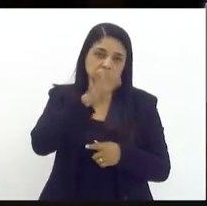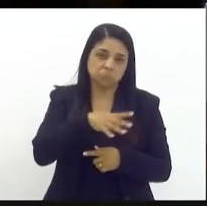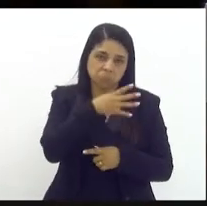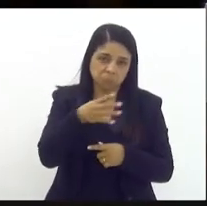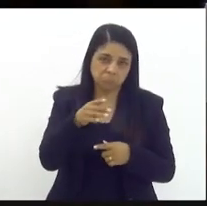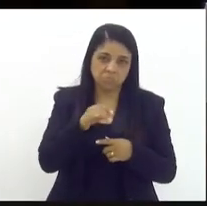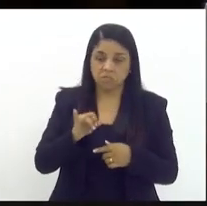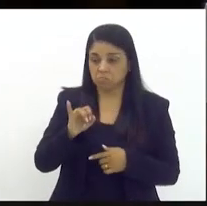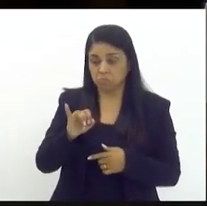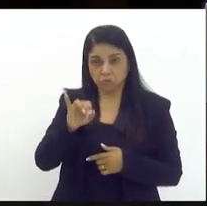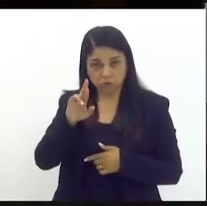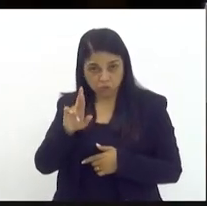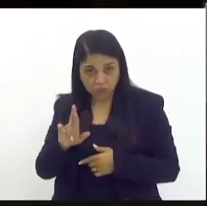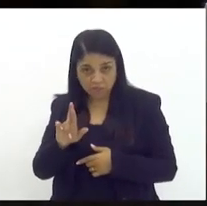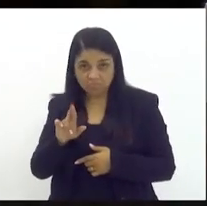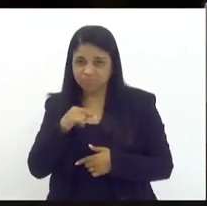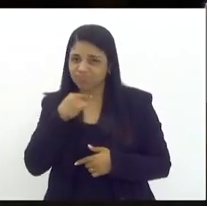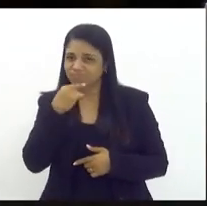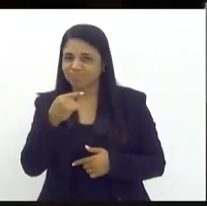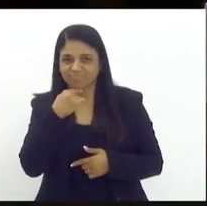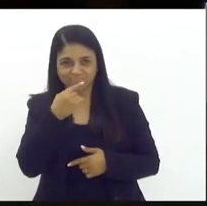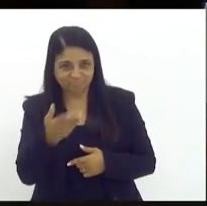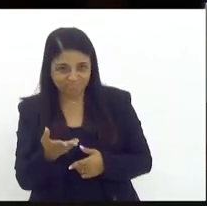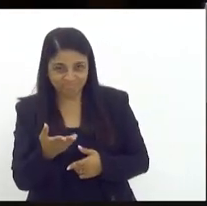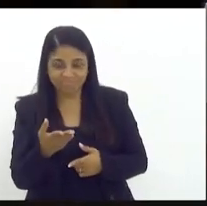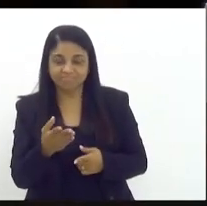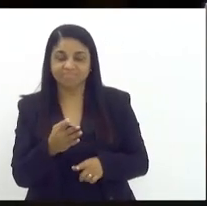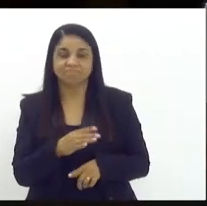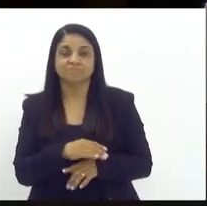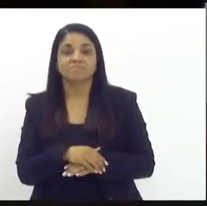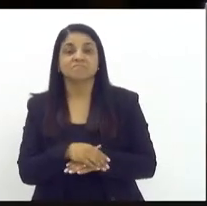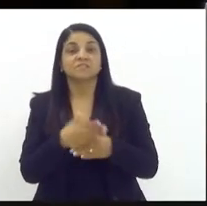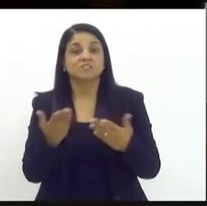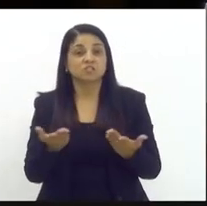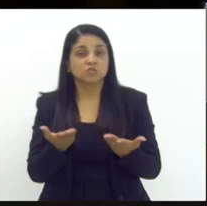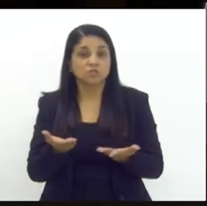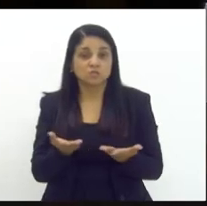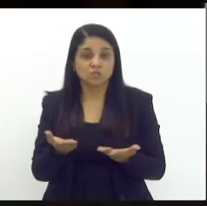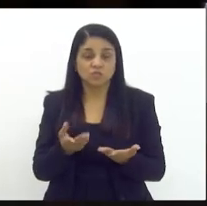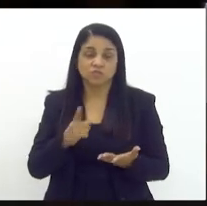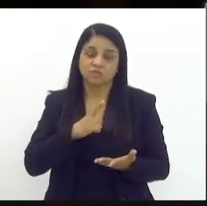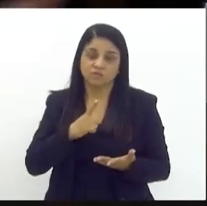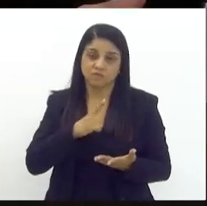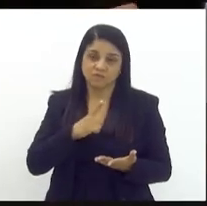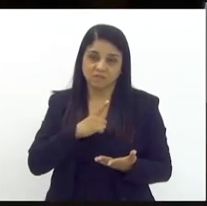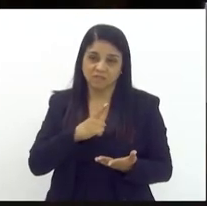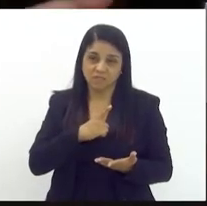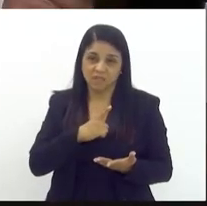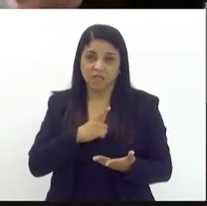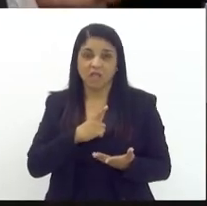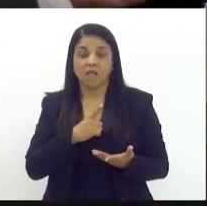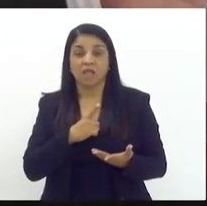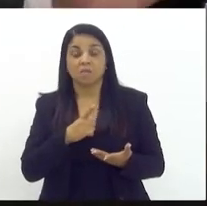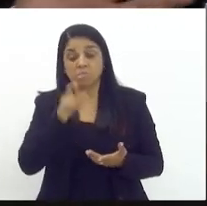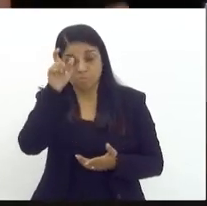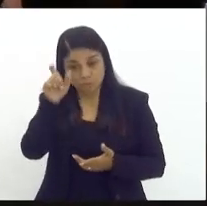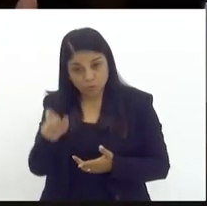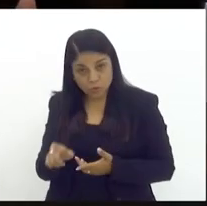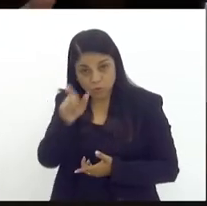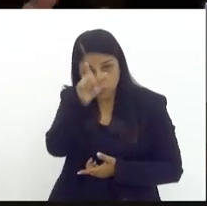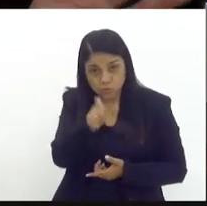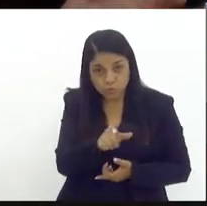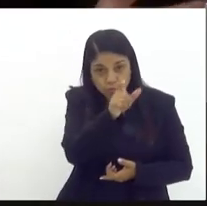de Renda não basta porque se hoje você tem uma pejotização quando você fizer isso muita gente pode virar pessoa